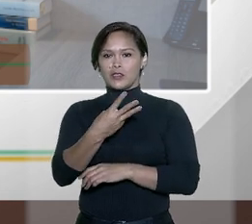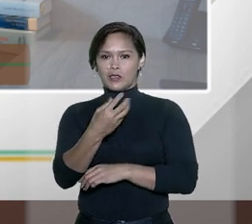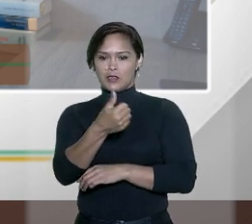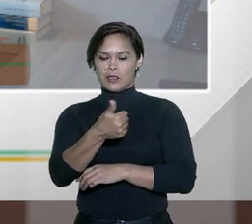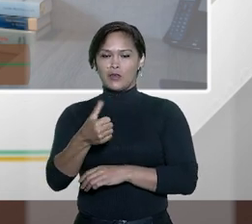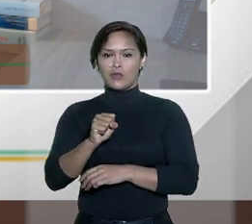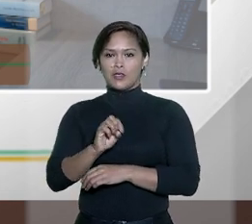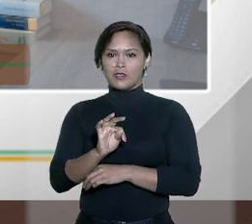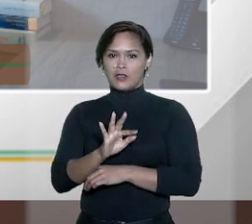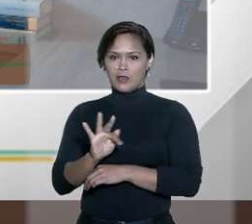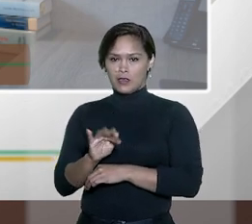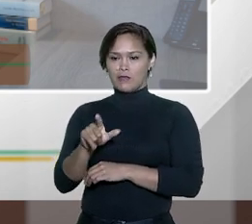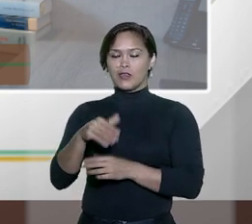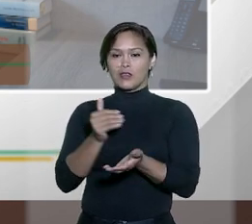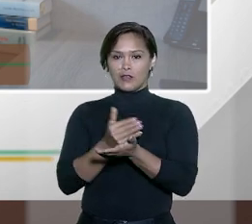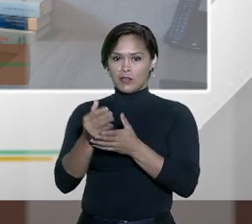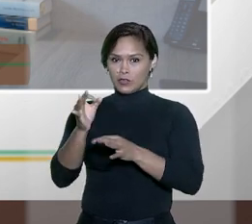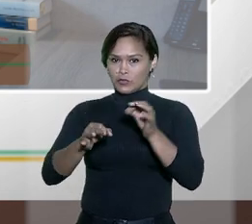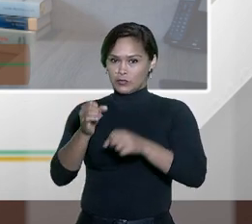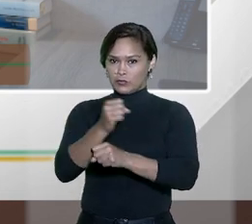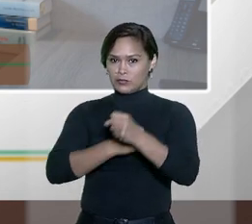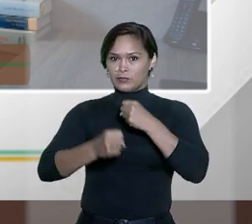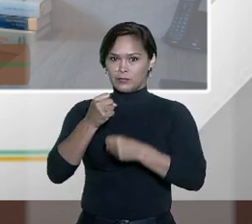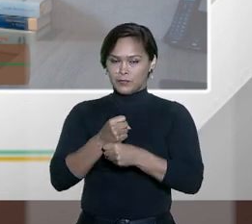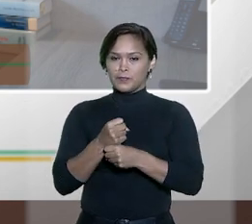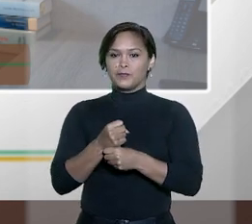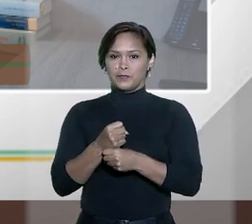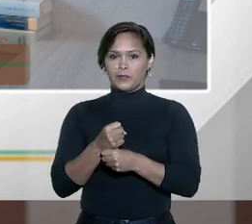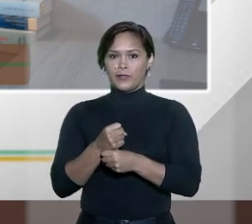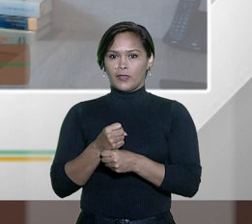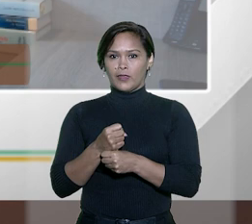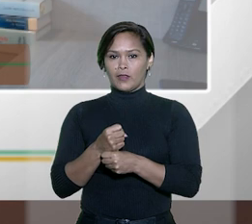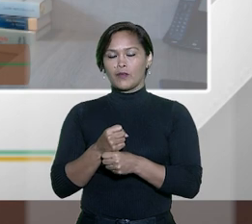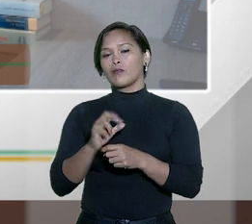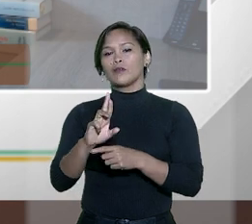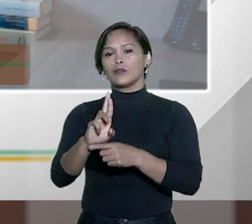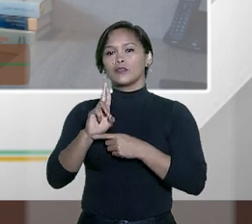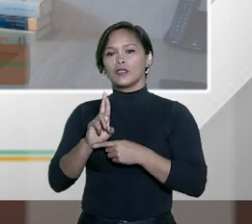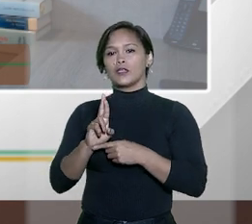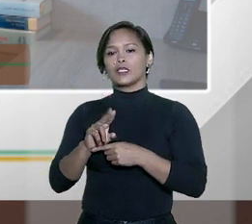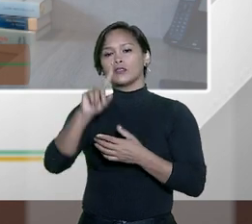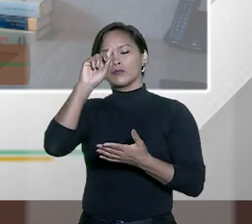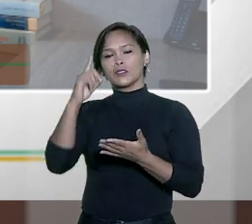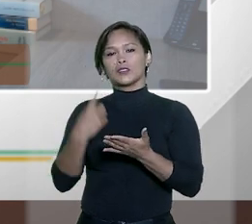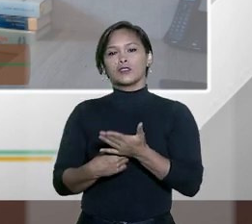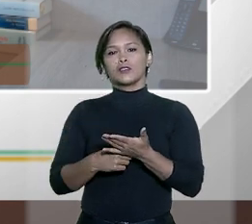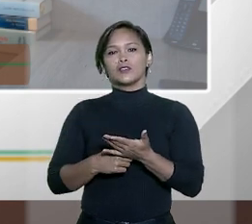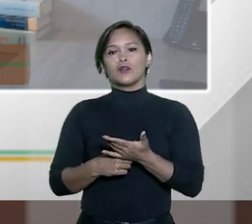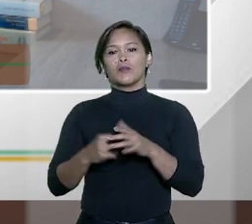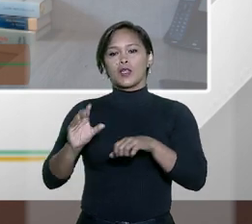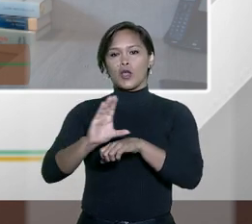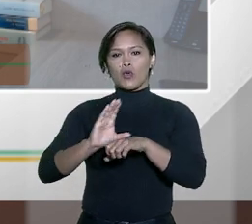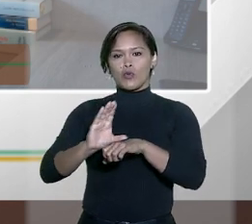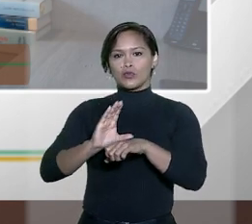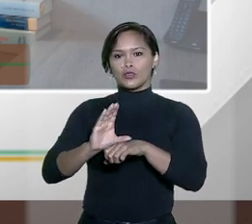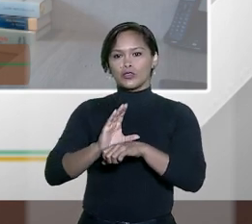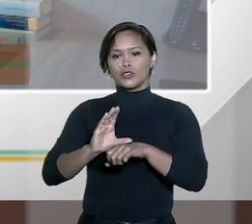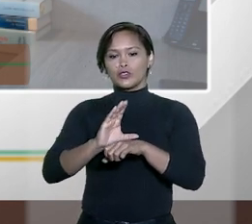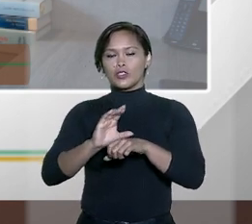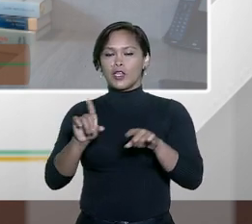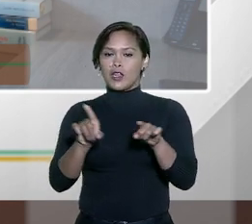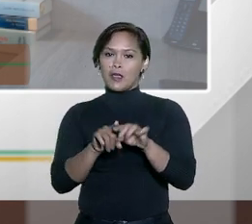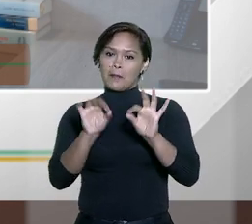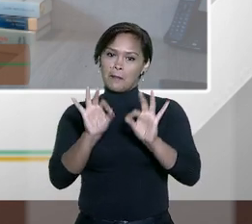no STF, que teve início o julgamento ano passado. O relator decidiu pela constitucionalidade,